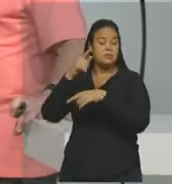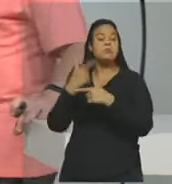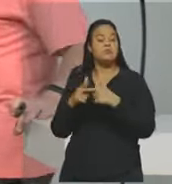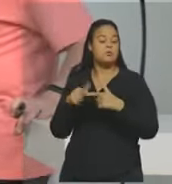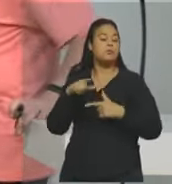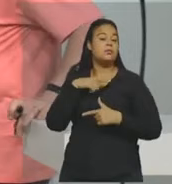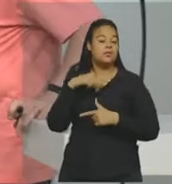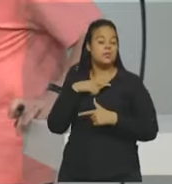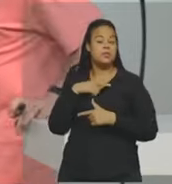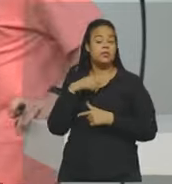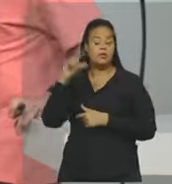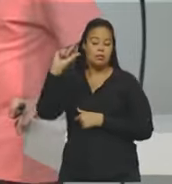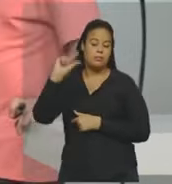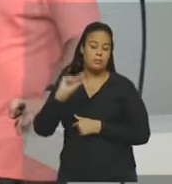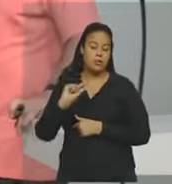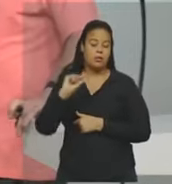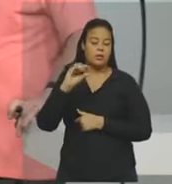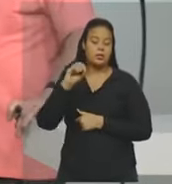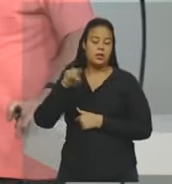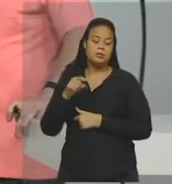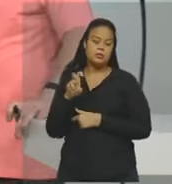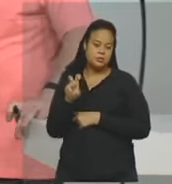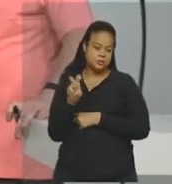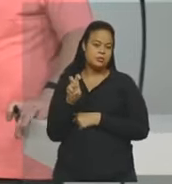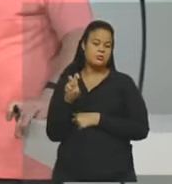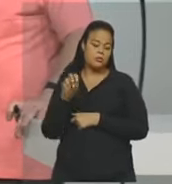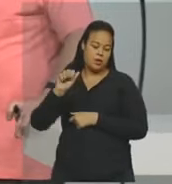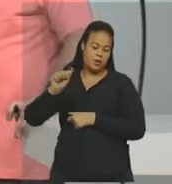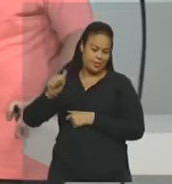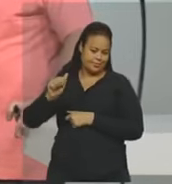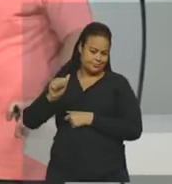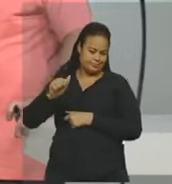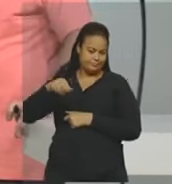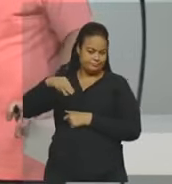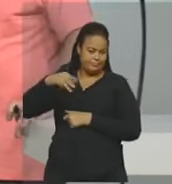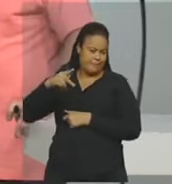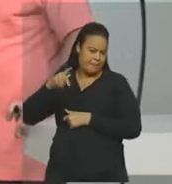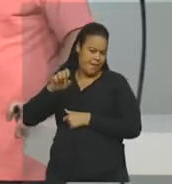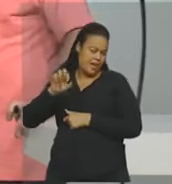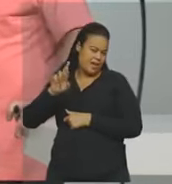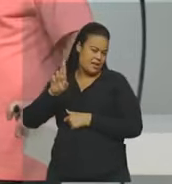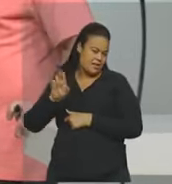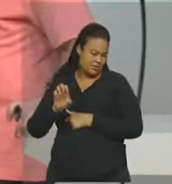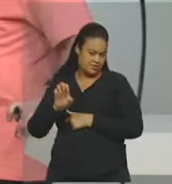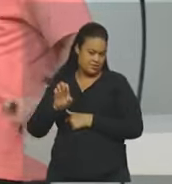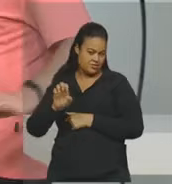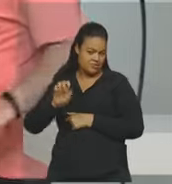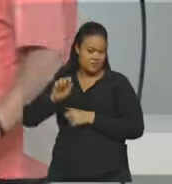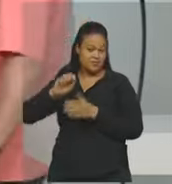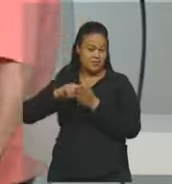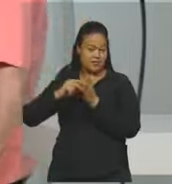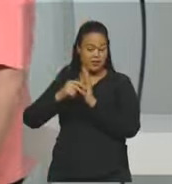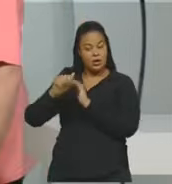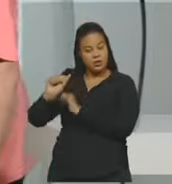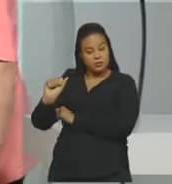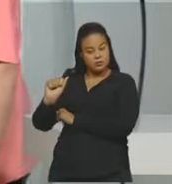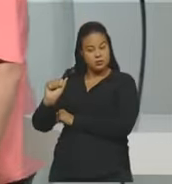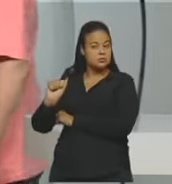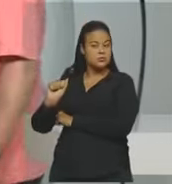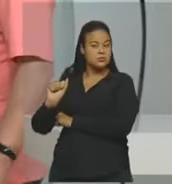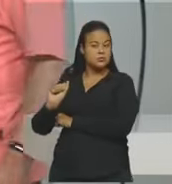problemas. Tá? Então, por enquanto, só estou calculando a corrente máxima que vai passar, que pode passar por essas lâmpadas. Tá? Então,